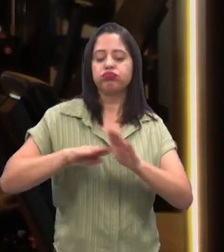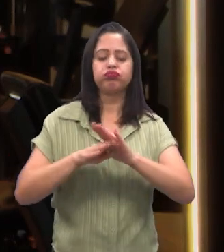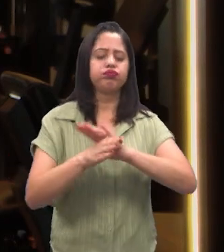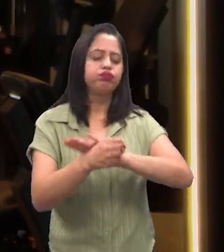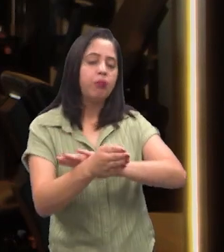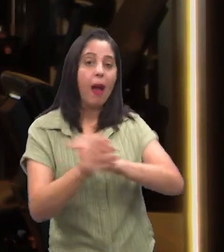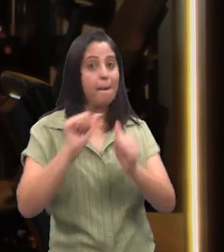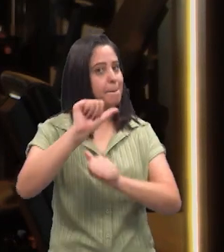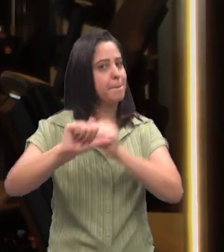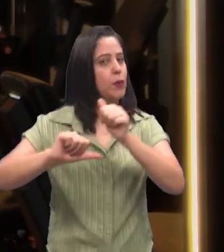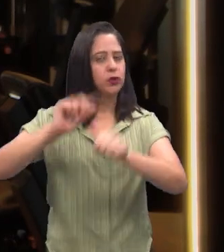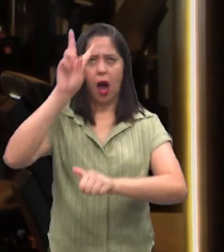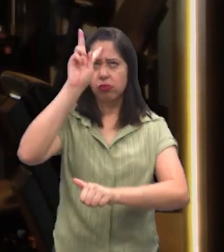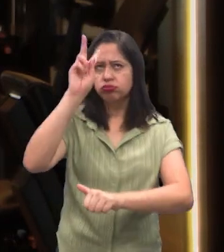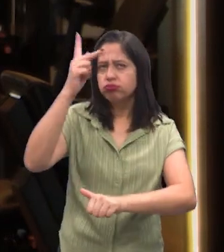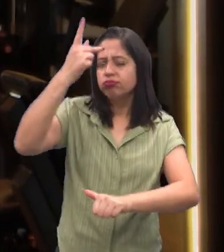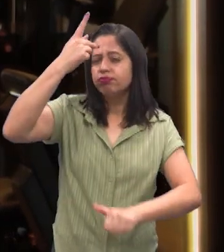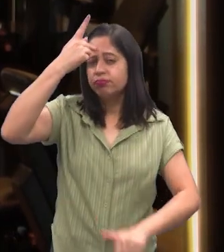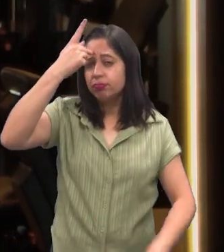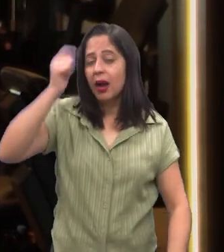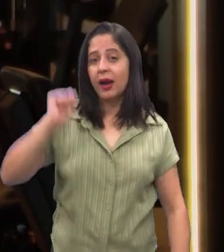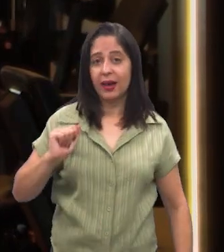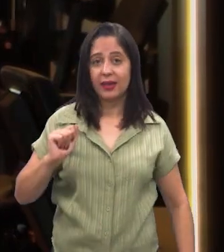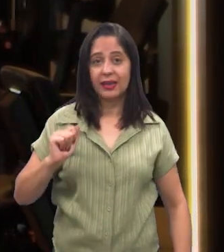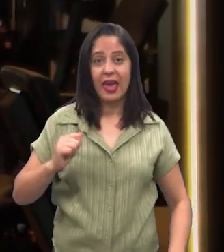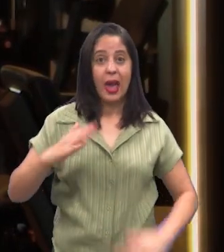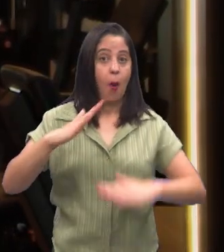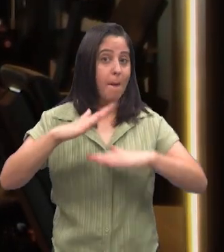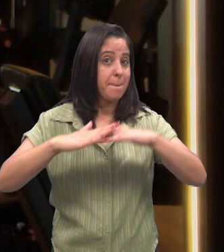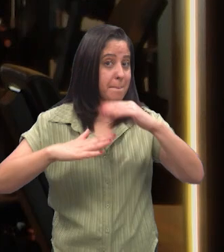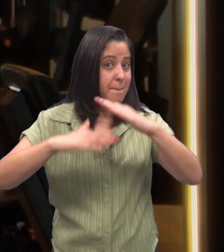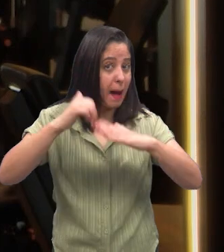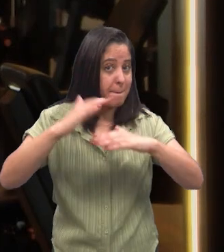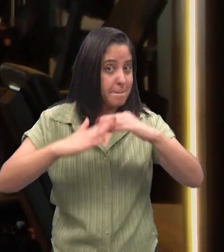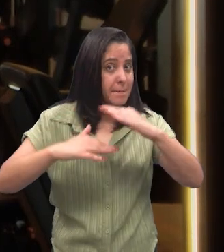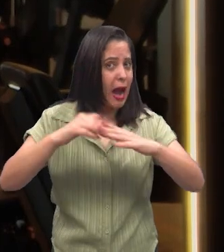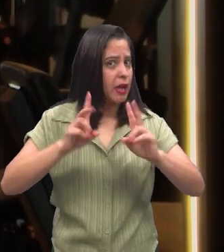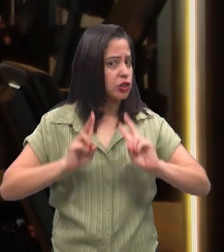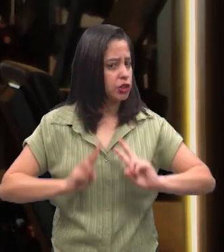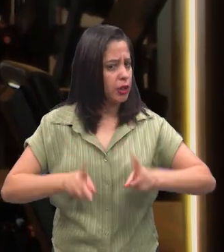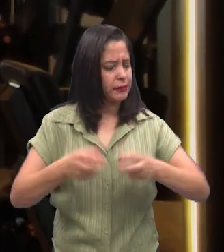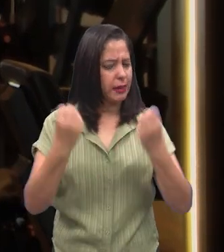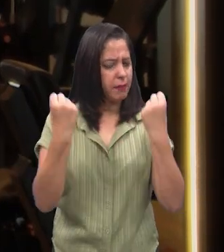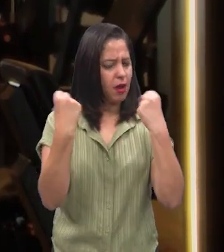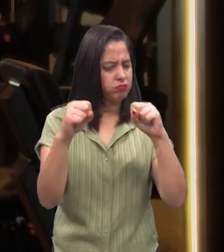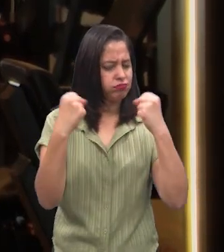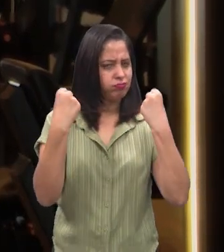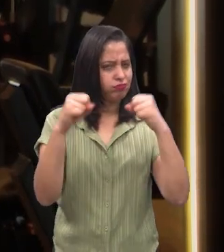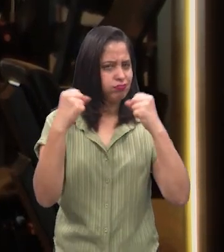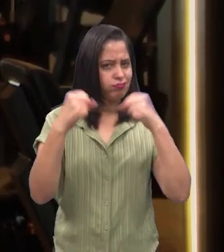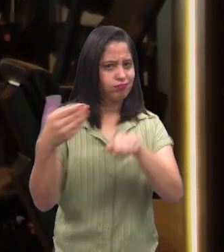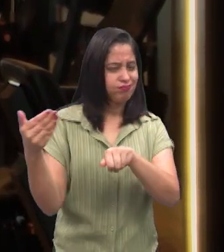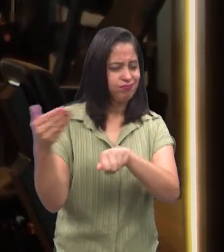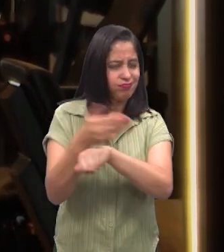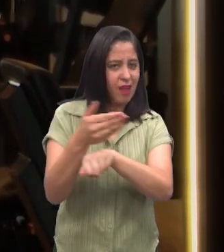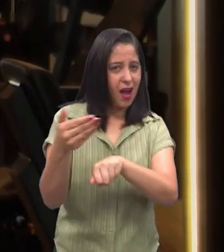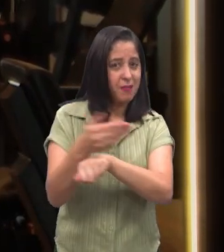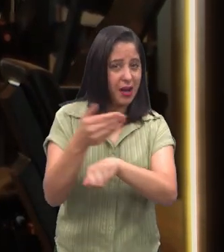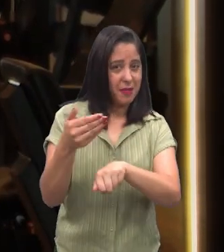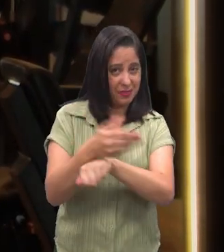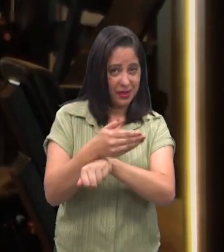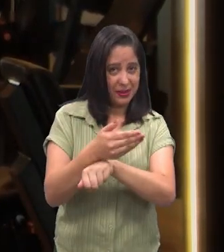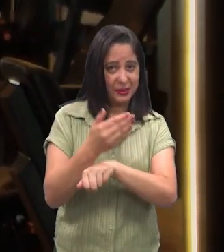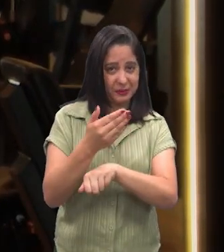Hábitos saudáveis, né? Adquirir esses hábitos e uma prática também regular aí de atividade física, que é o que a gente veio fazer